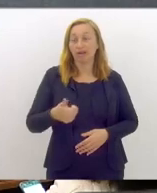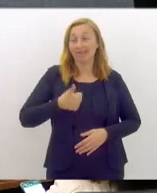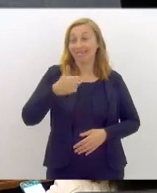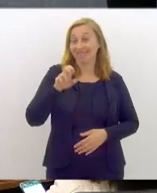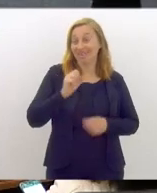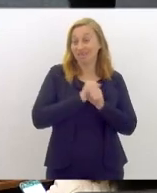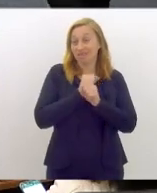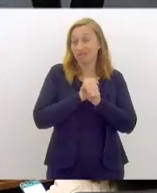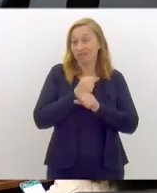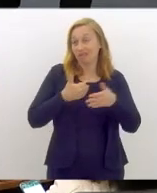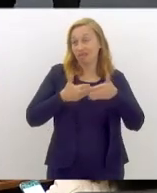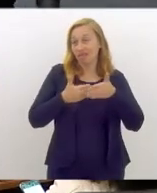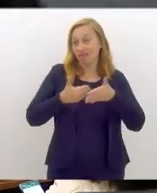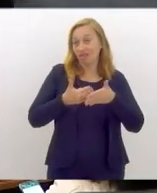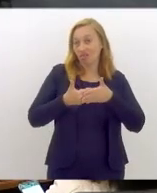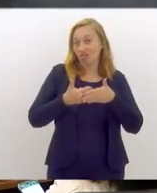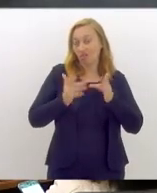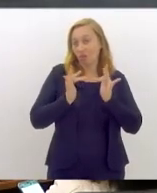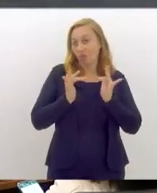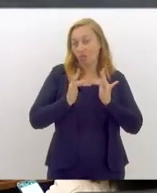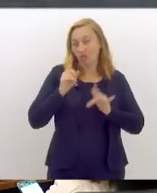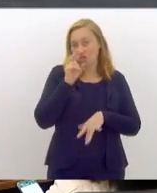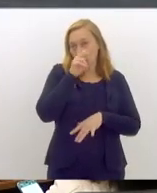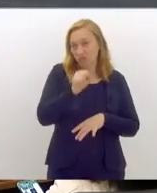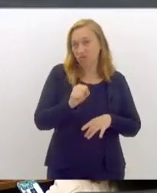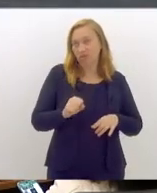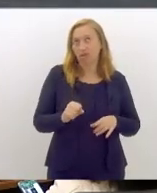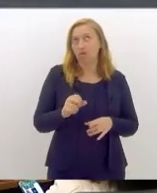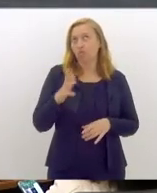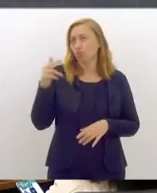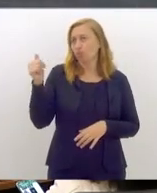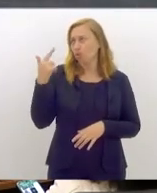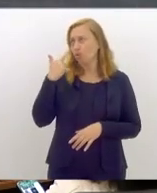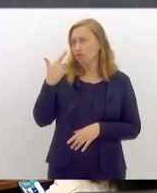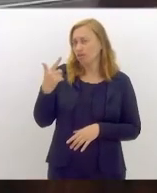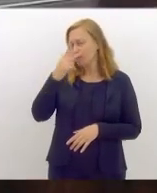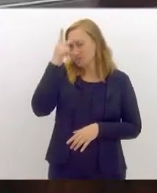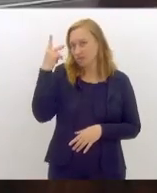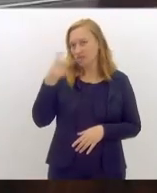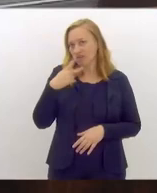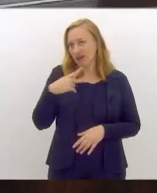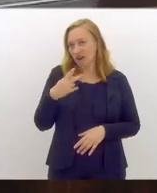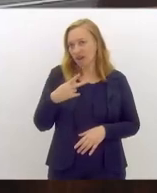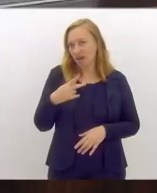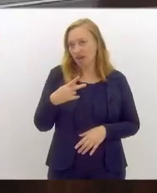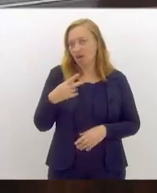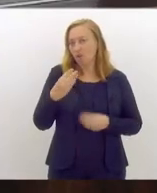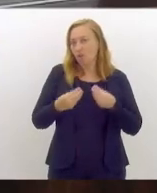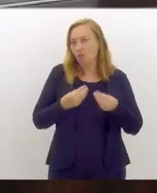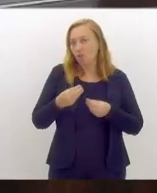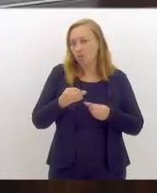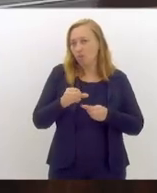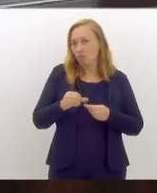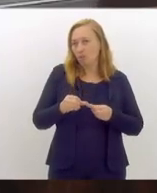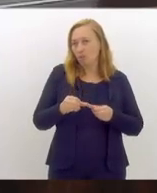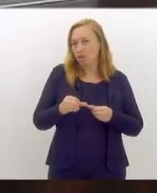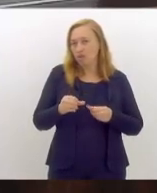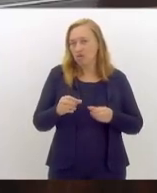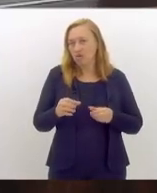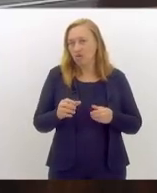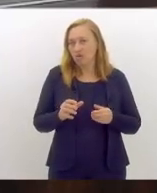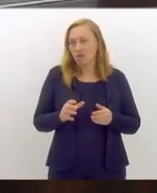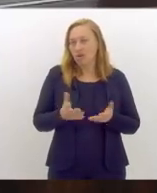ele é uma relação muito próxima você sabe eu nunca vi ele falar que ninguém dobra ele depois eu tenho que até conversar com você um pouco para saber como é que você faz porque